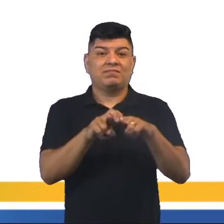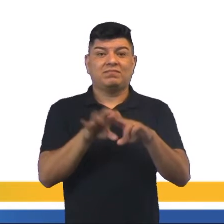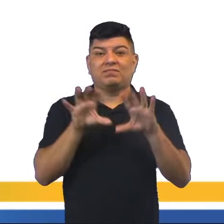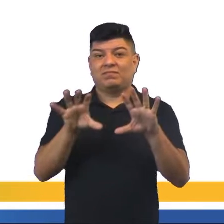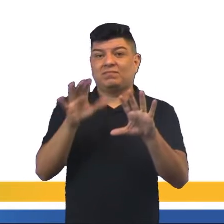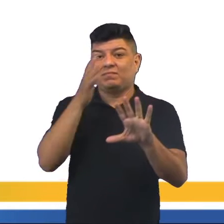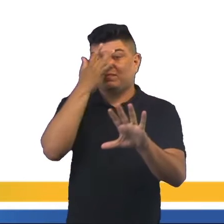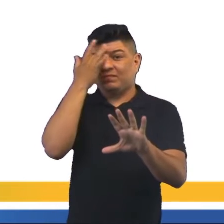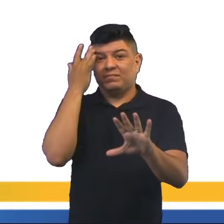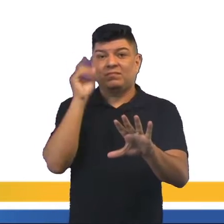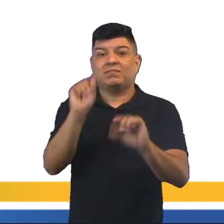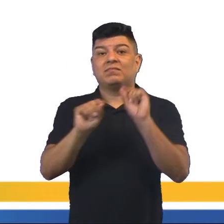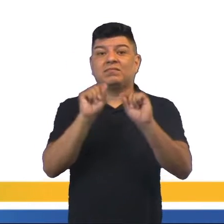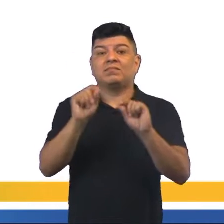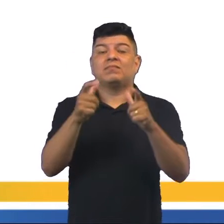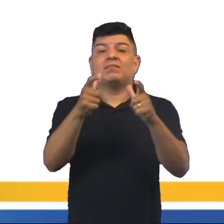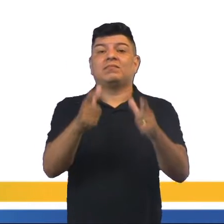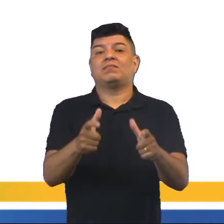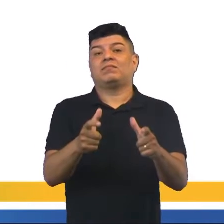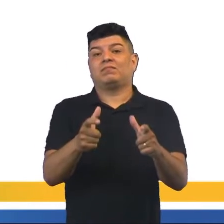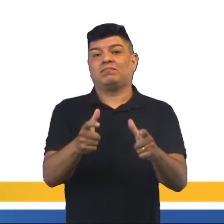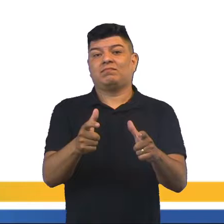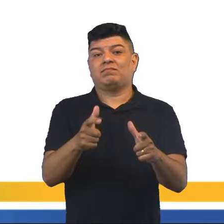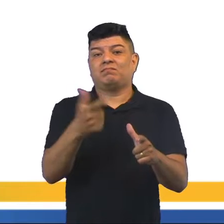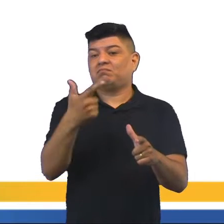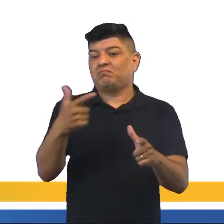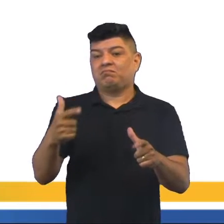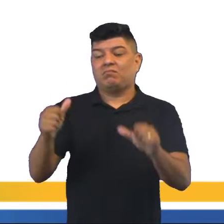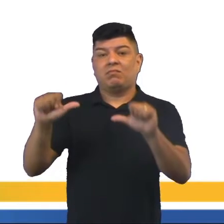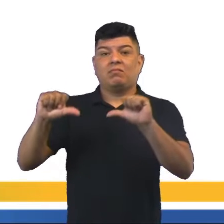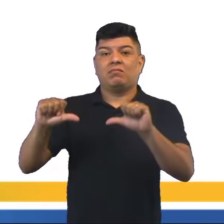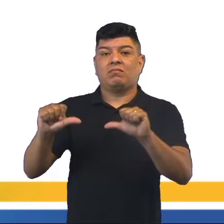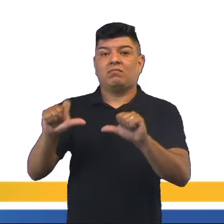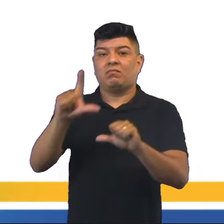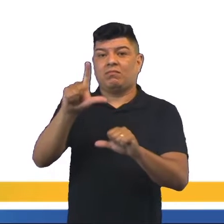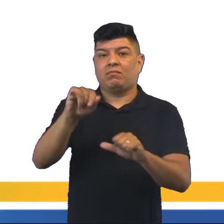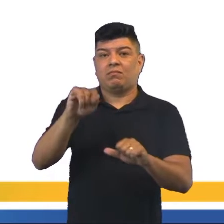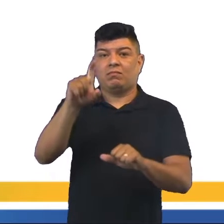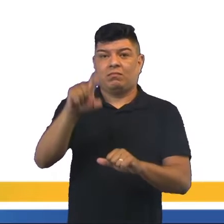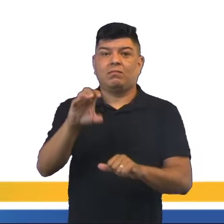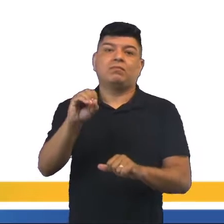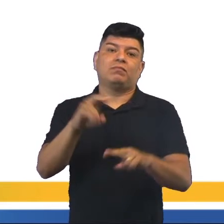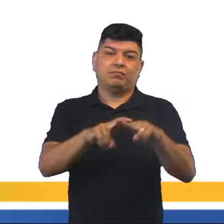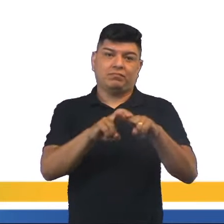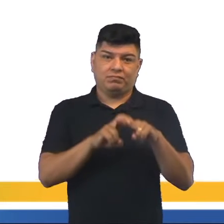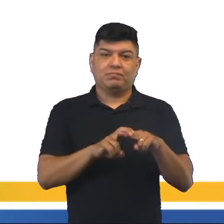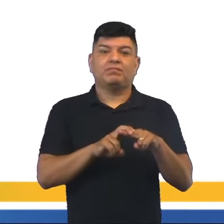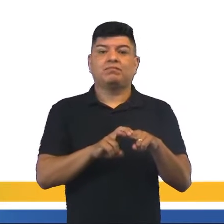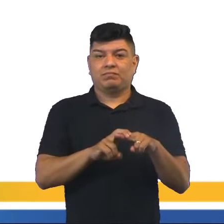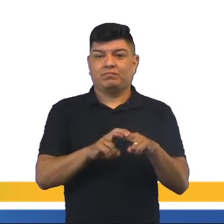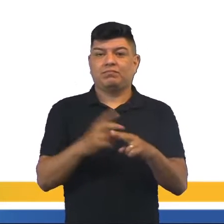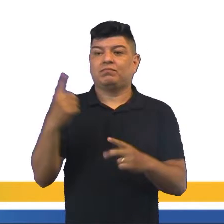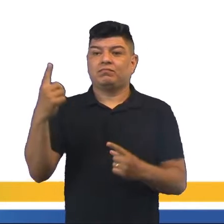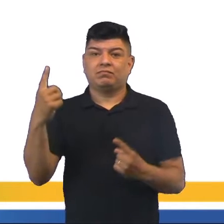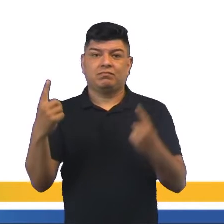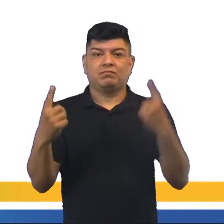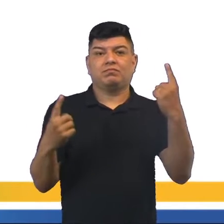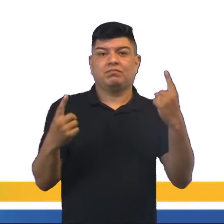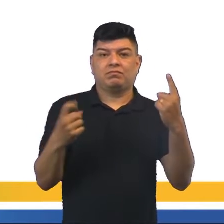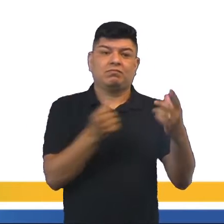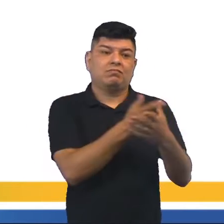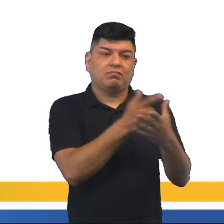de consumo vai para onde? Quando não está mais funcionando, o lixo. Então, relação entre